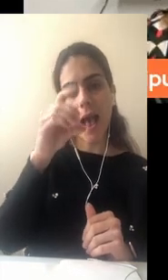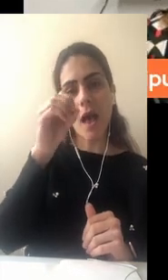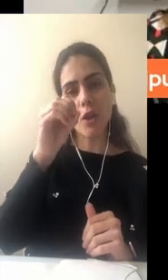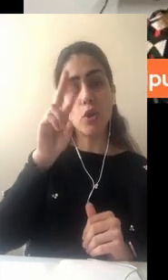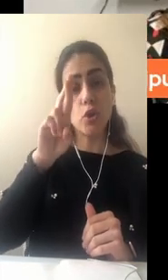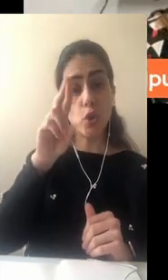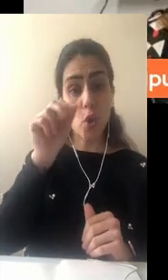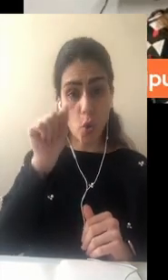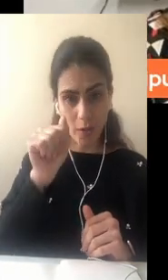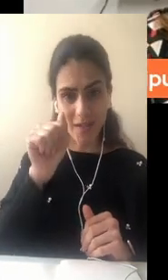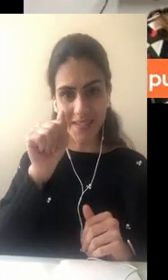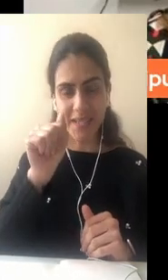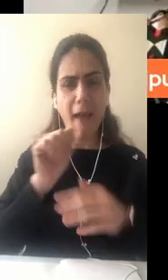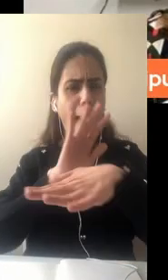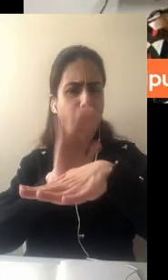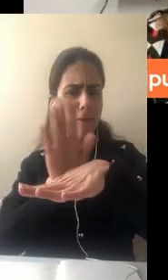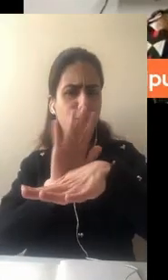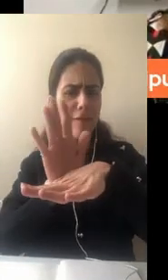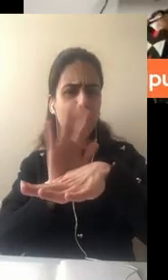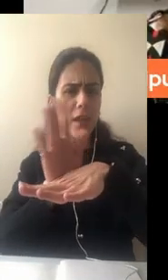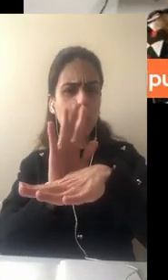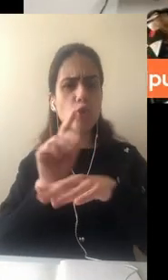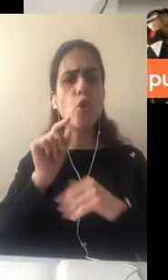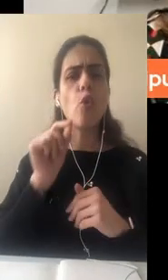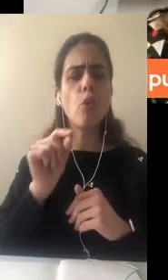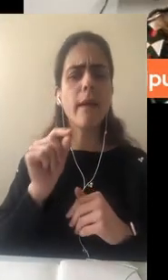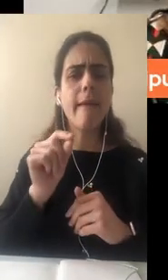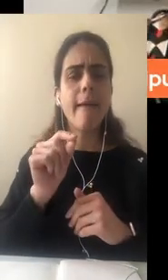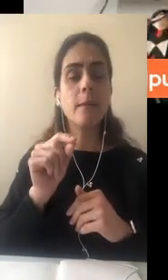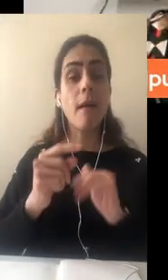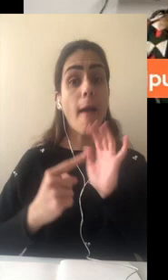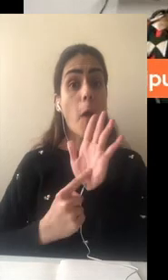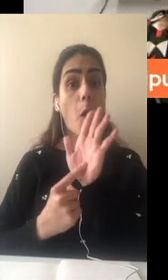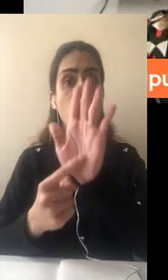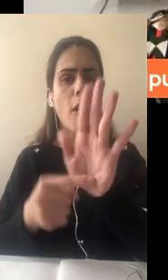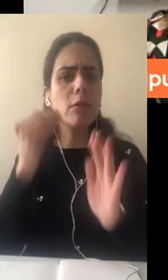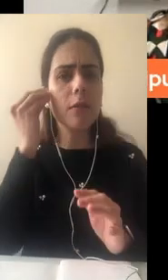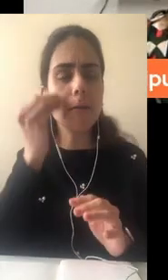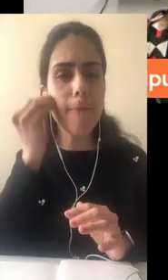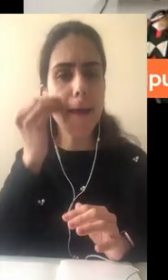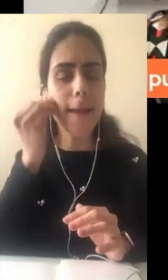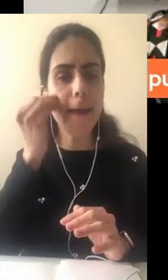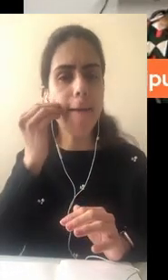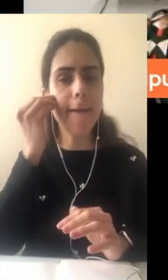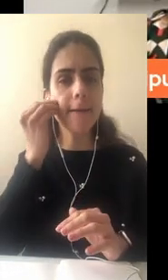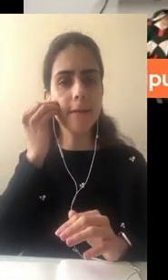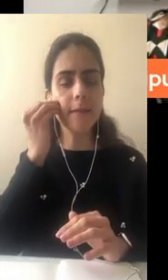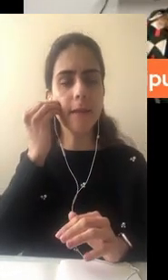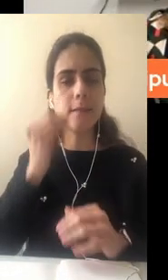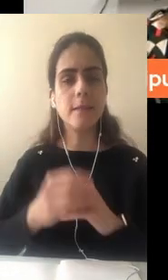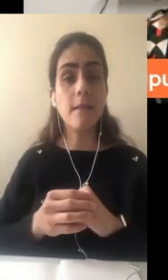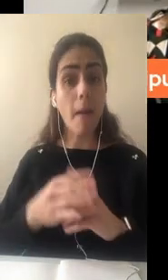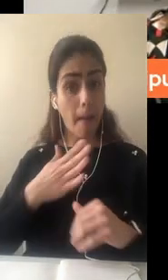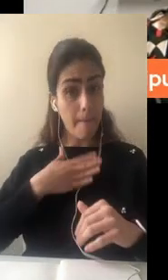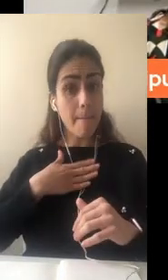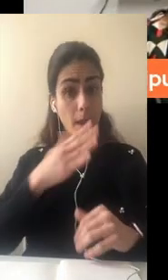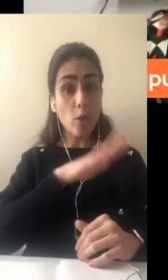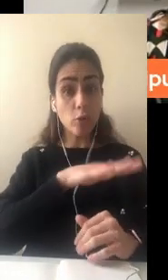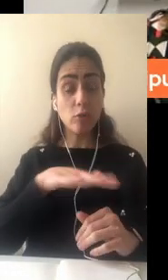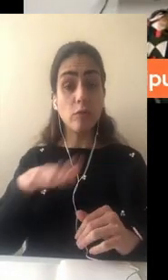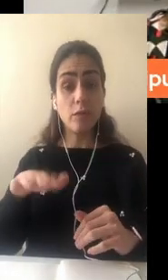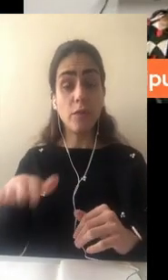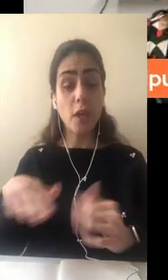novo, e eu conto de uma experiência que eu recebi da escola onde meus filhos estudavam, e a